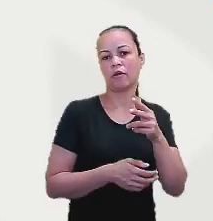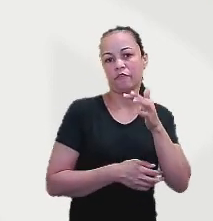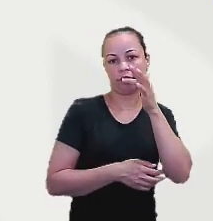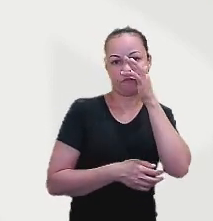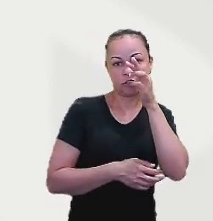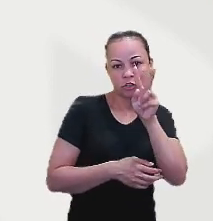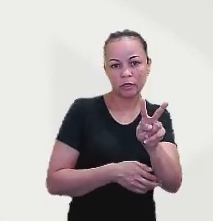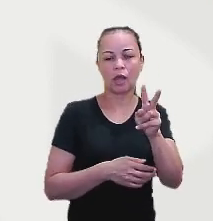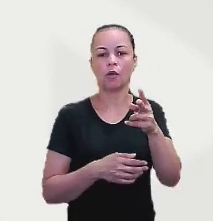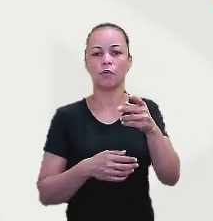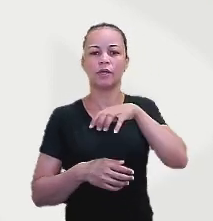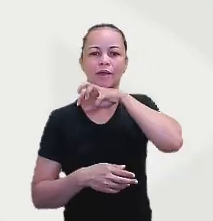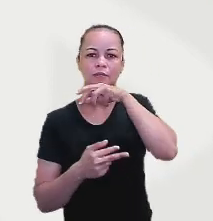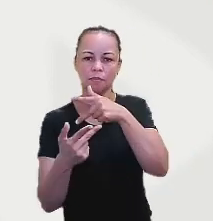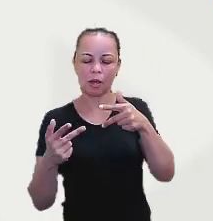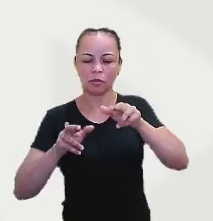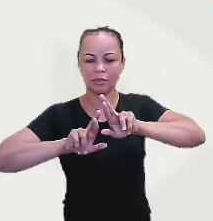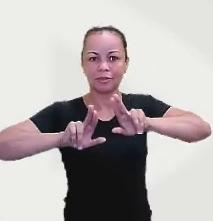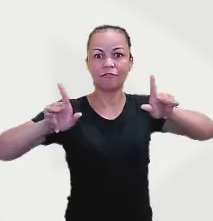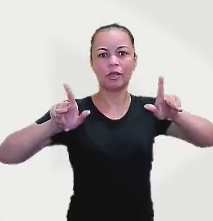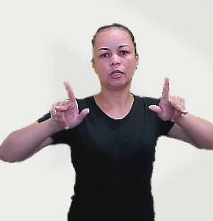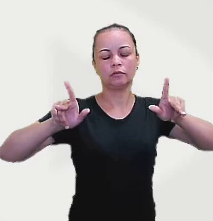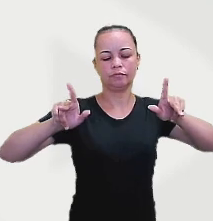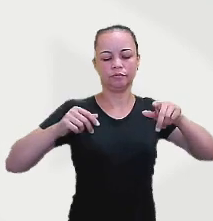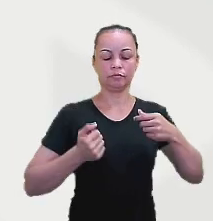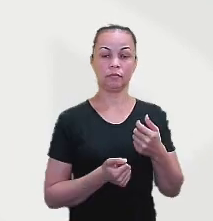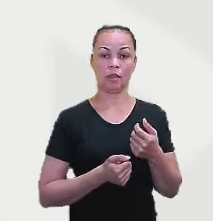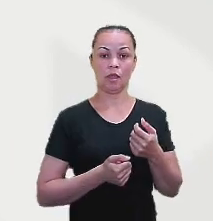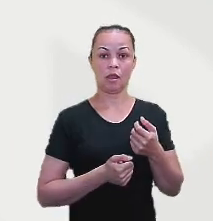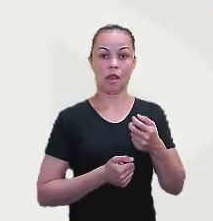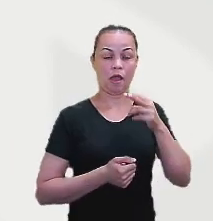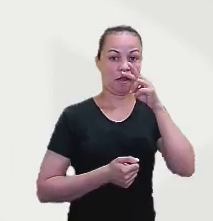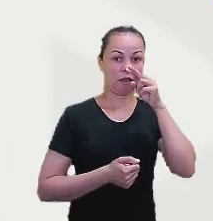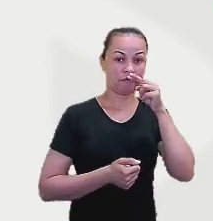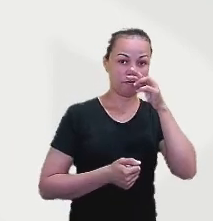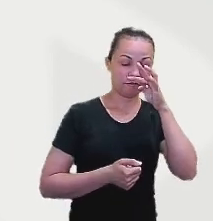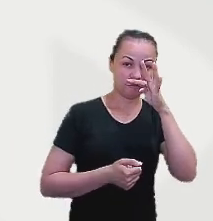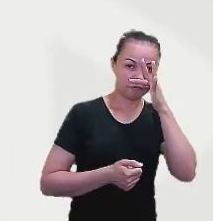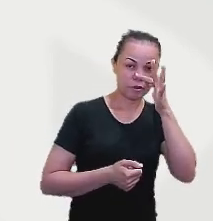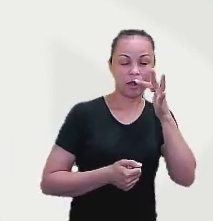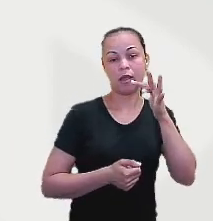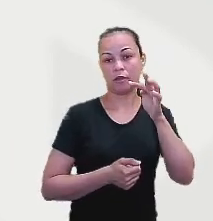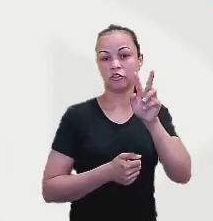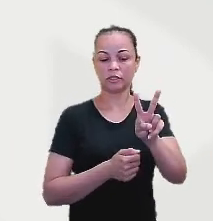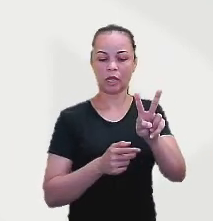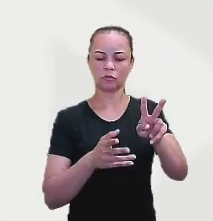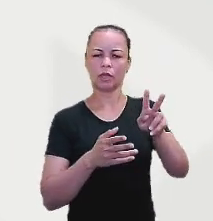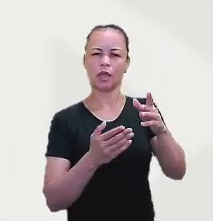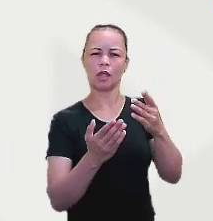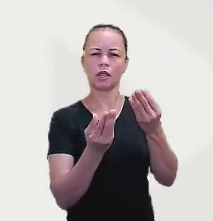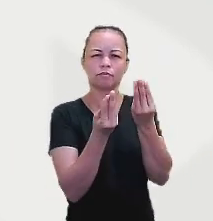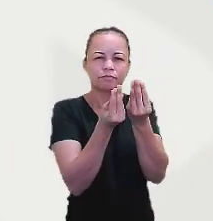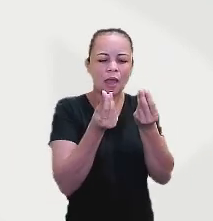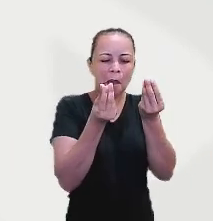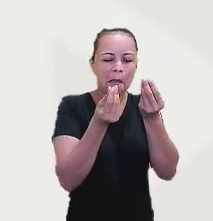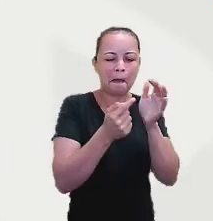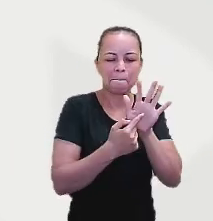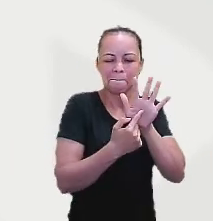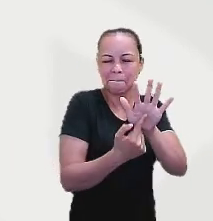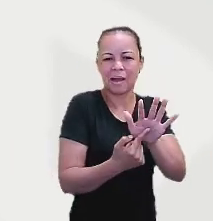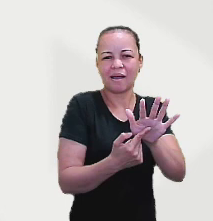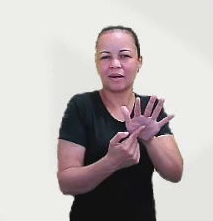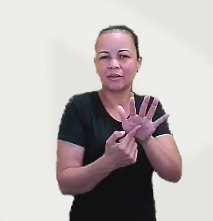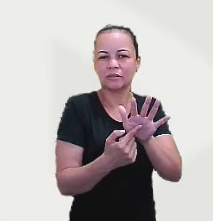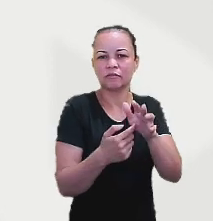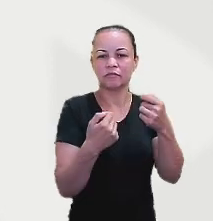diferenças muito marcantes. A célula vegetal vai ter uma aparência, que aí vocês podem ver, graças à parede celular, vai fazer com que